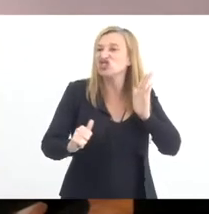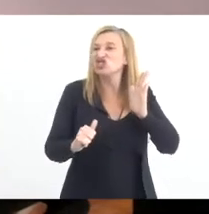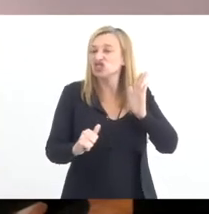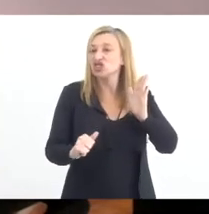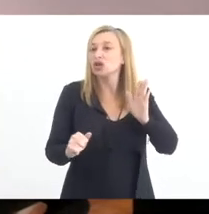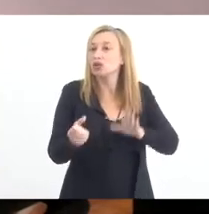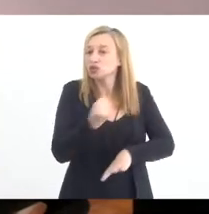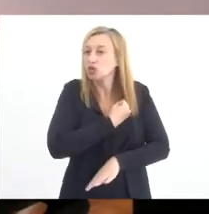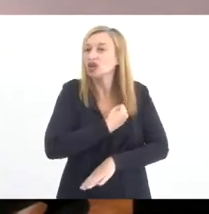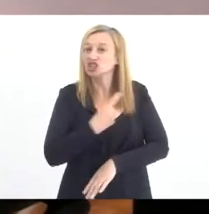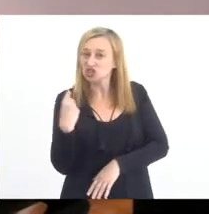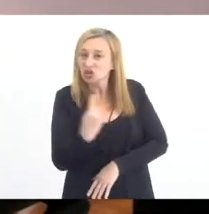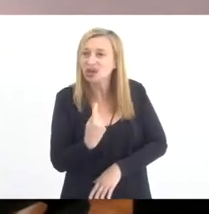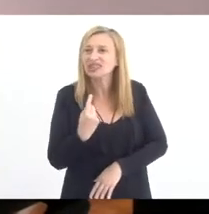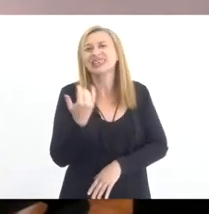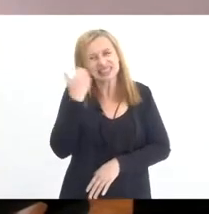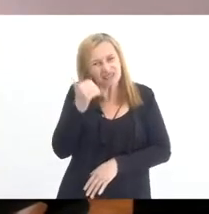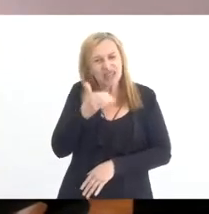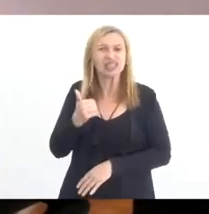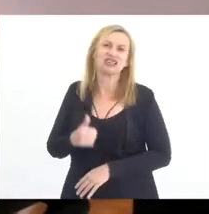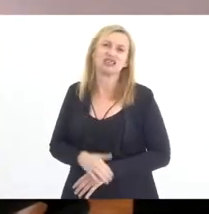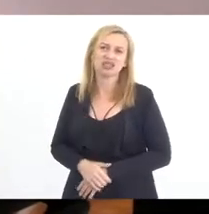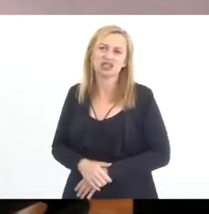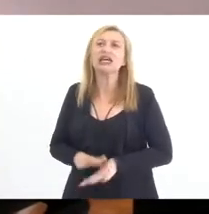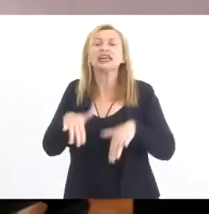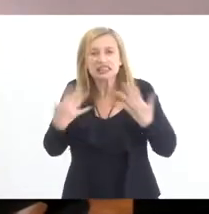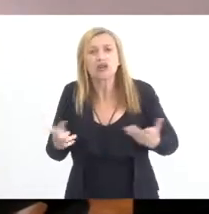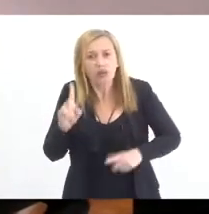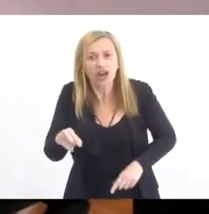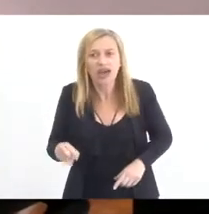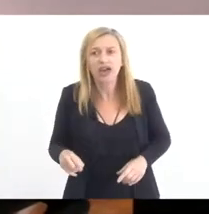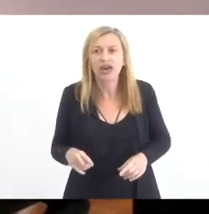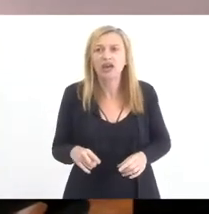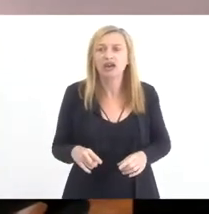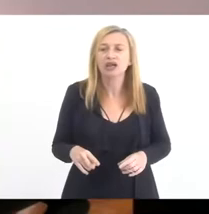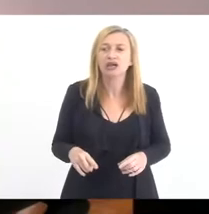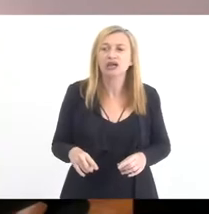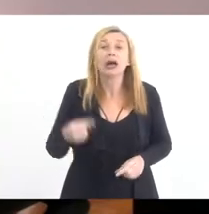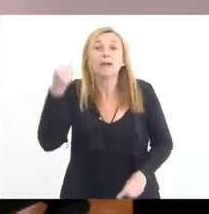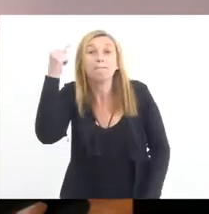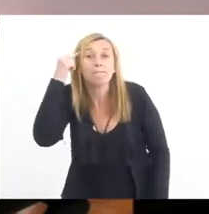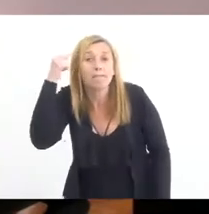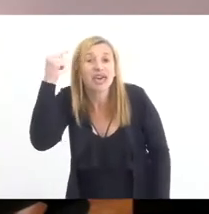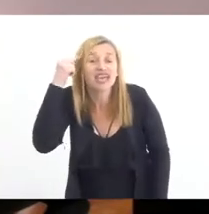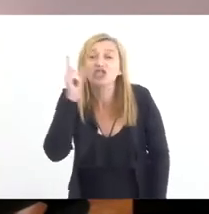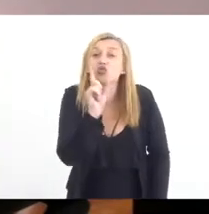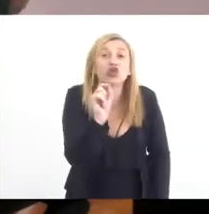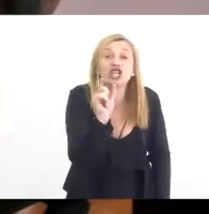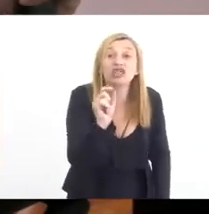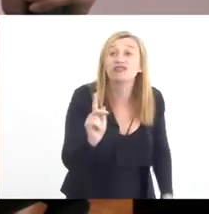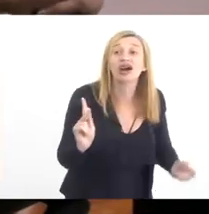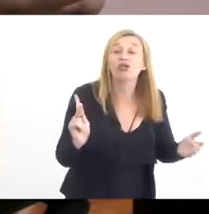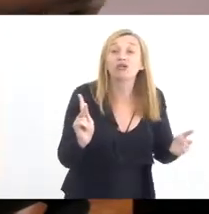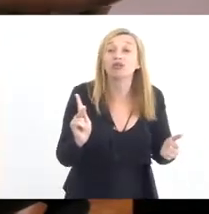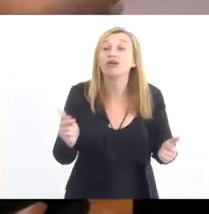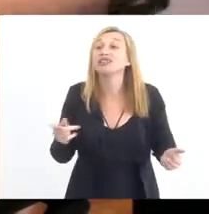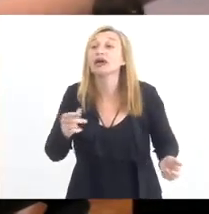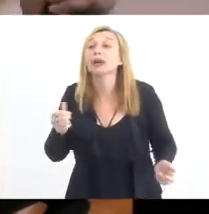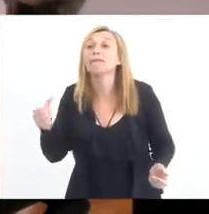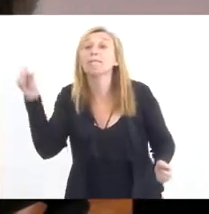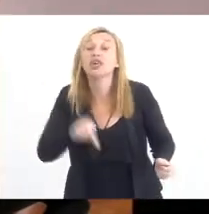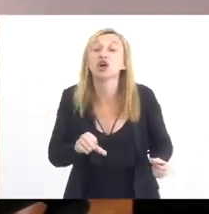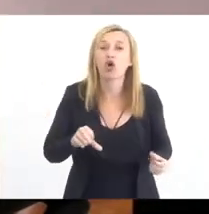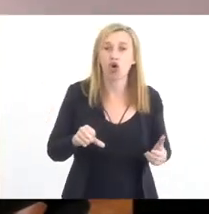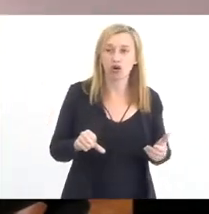sacanagem. Entendeu? Então é isso. Pensa o que é que vai ser pior. Nada.